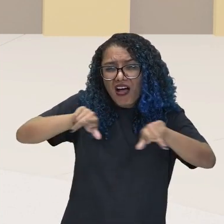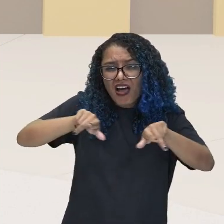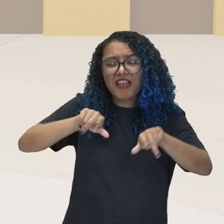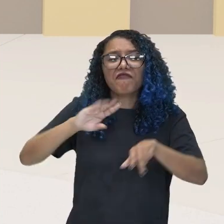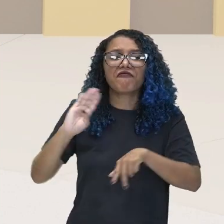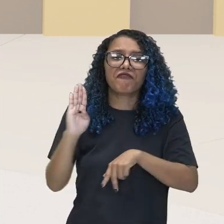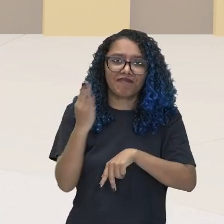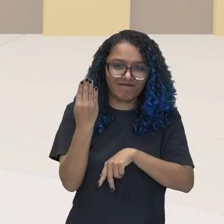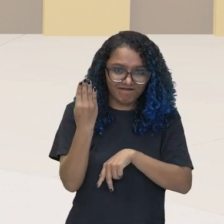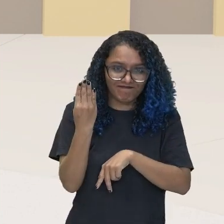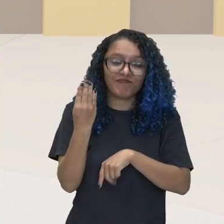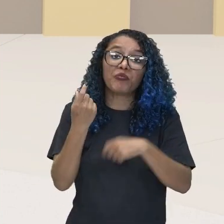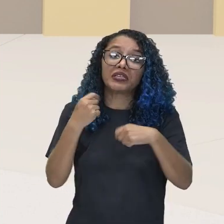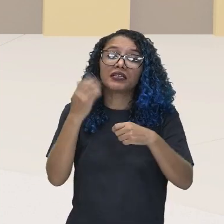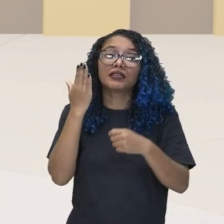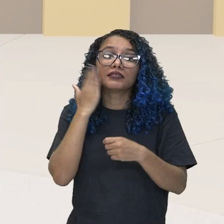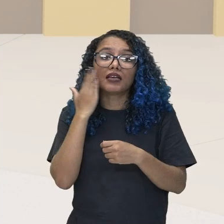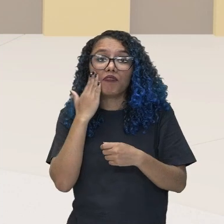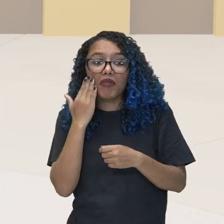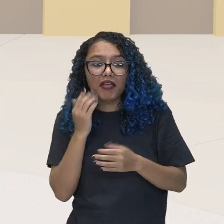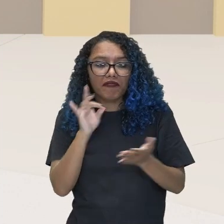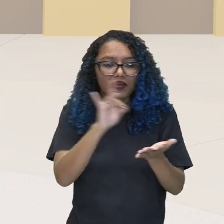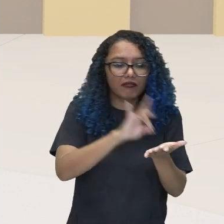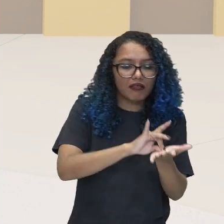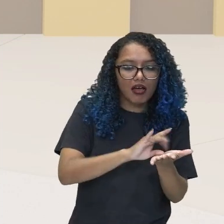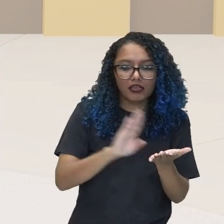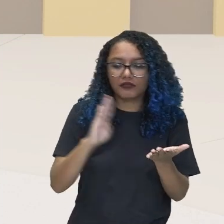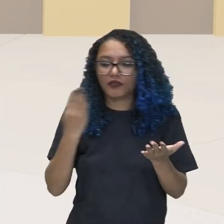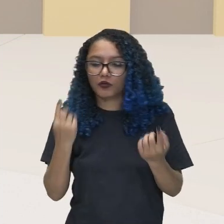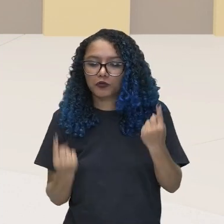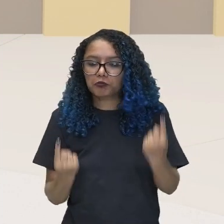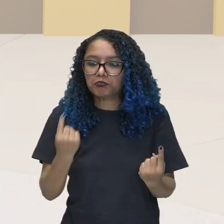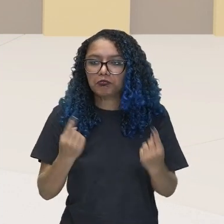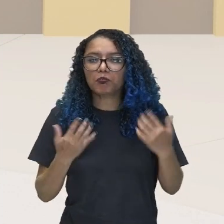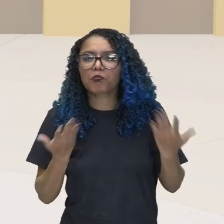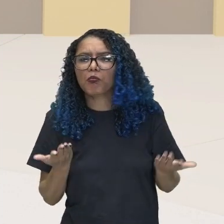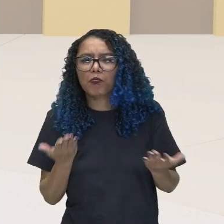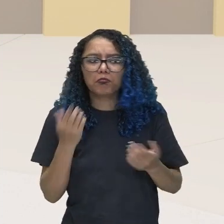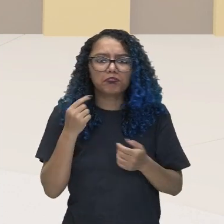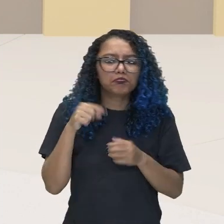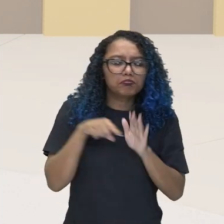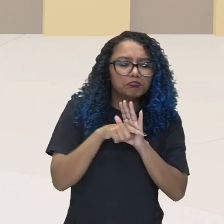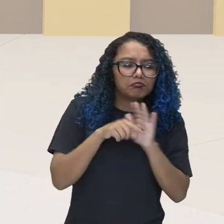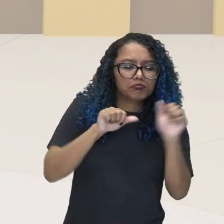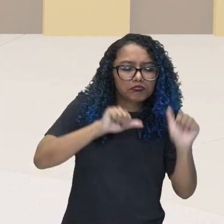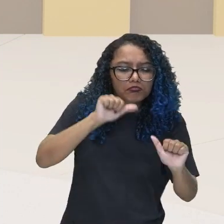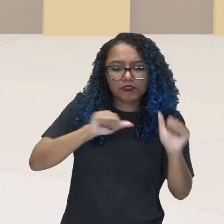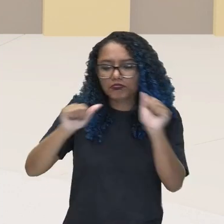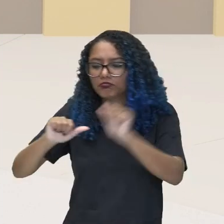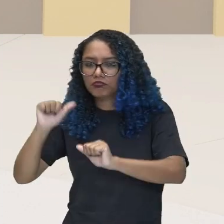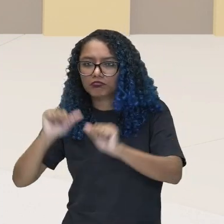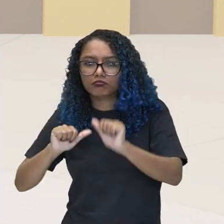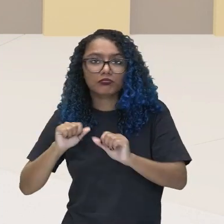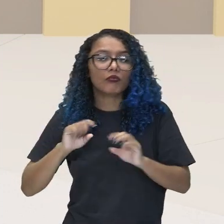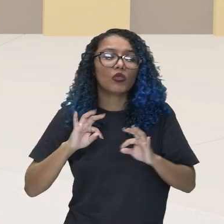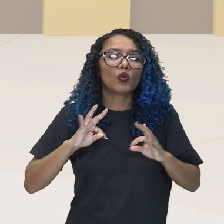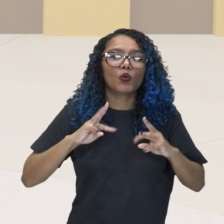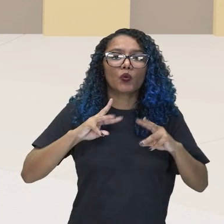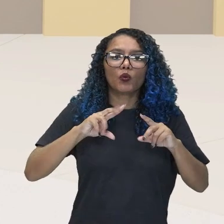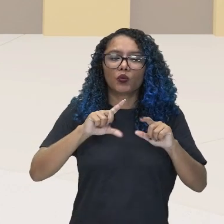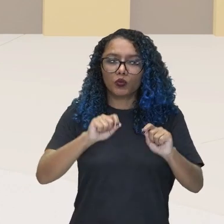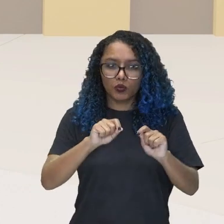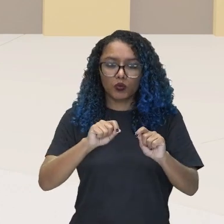precisam saber discernir o que é um fato, o que é um fake, uma publicação e tudo aquilo que